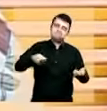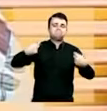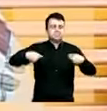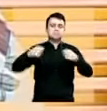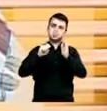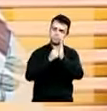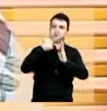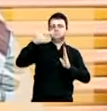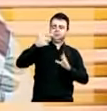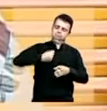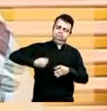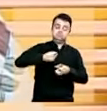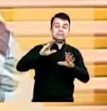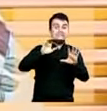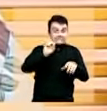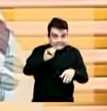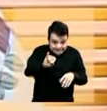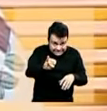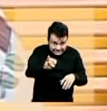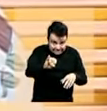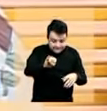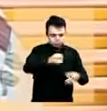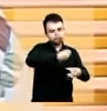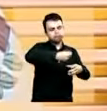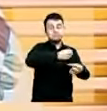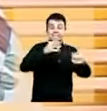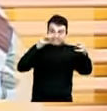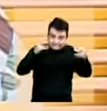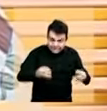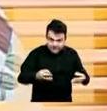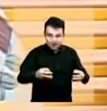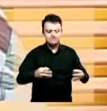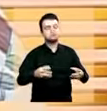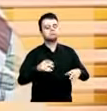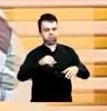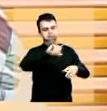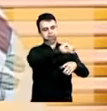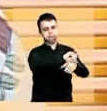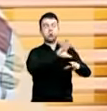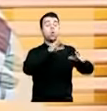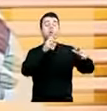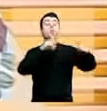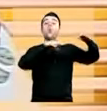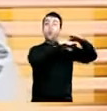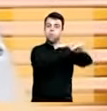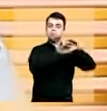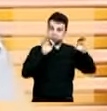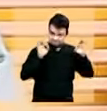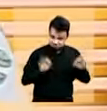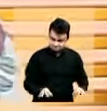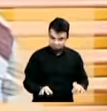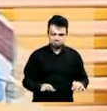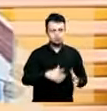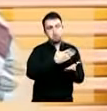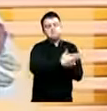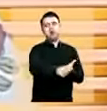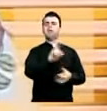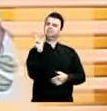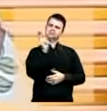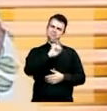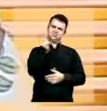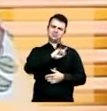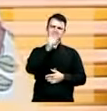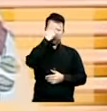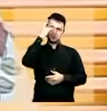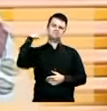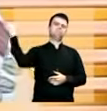Mas se você fizer a quantidade certa, você pode fazer 2 vezes por dia também. Não fazer a mais para sobrar, para jogar fora, para fazer de